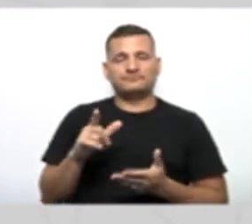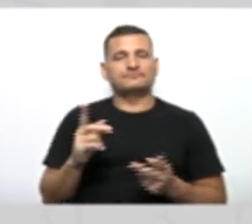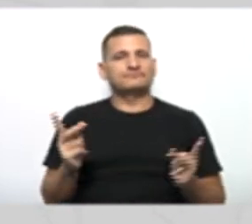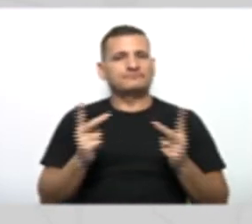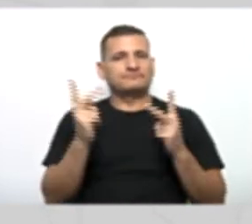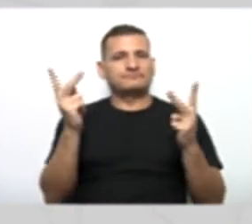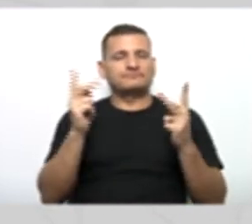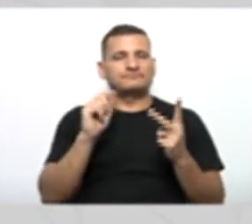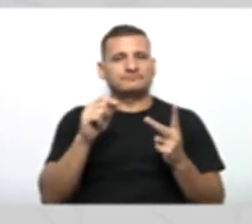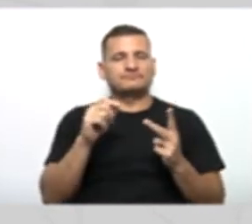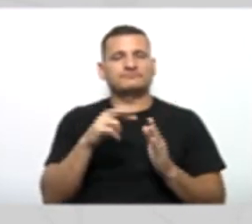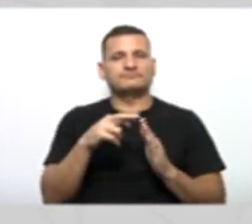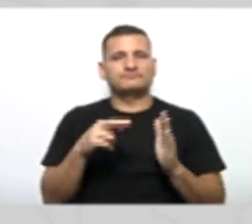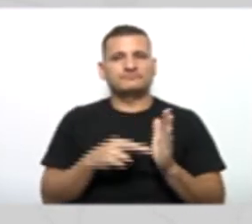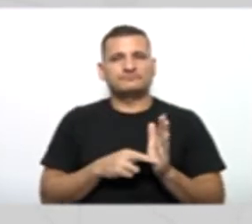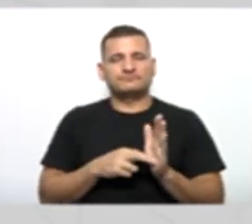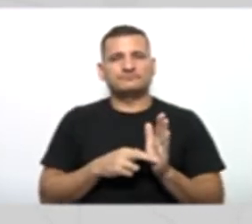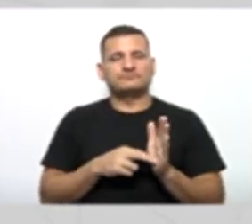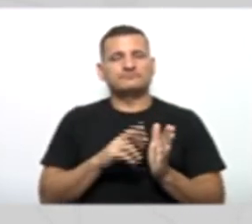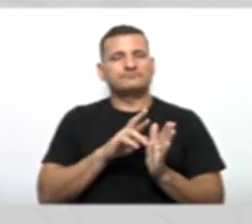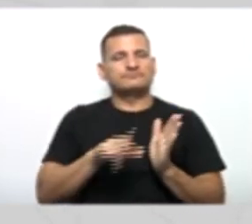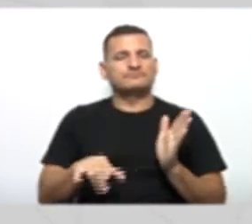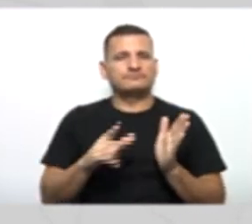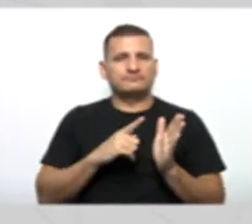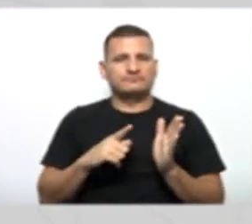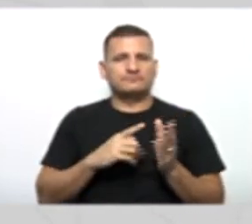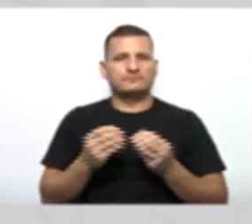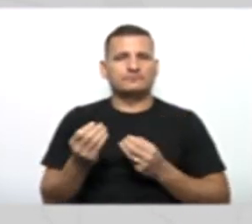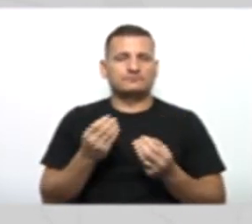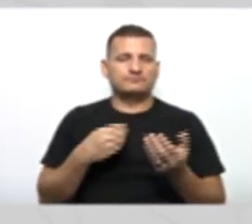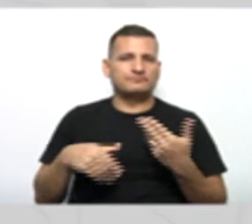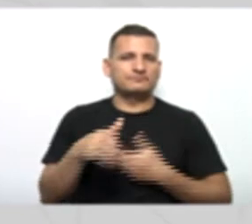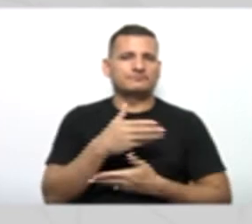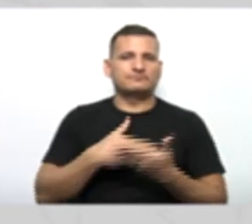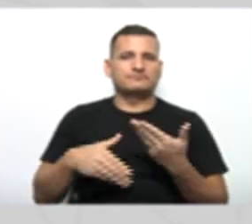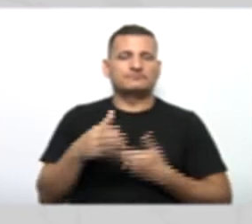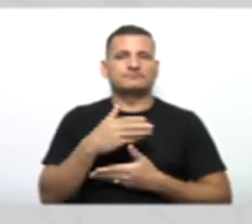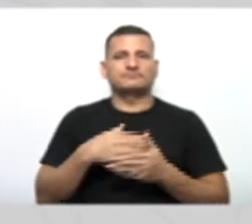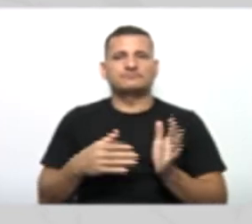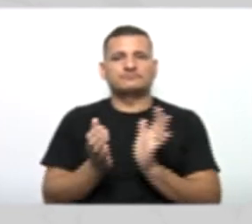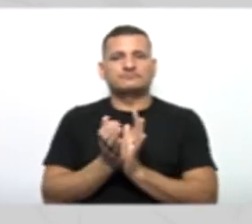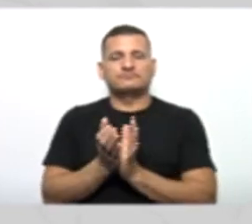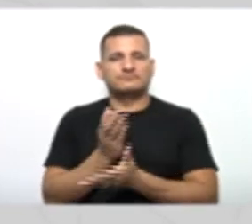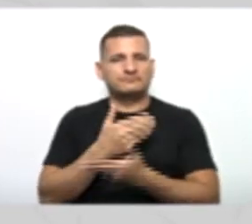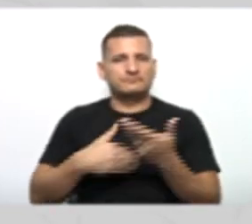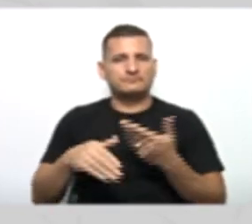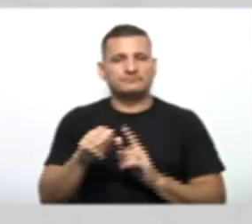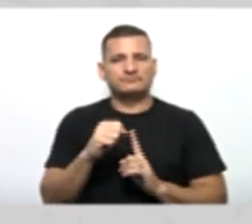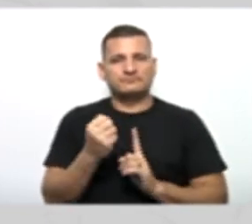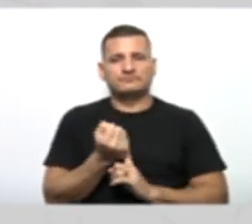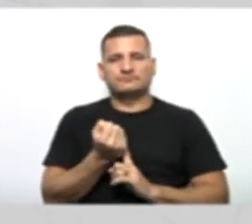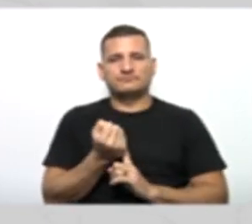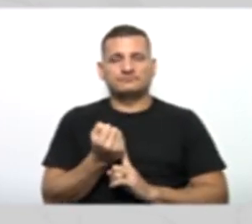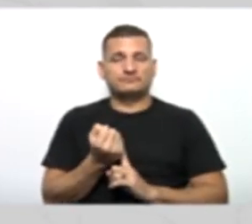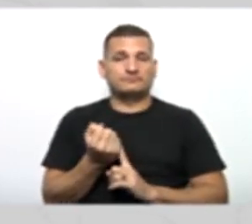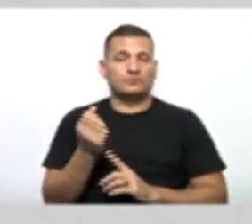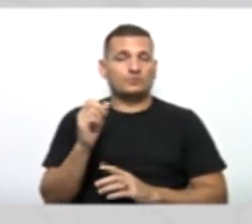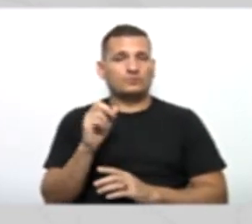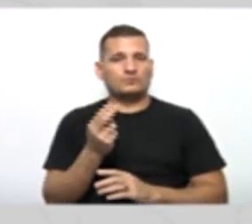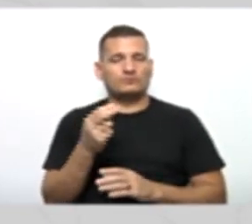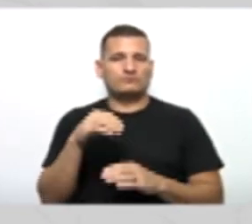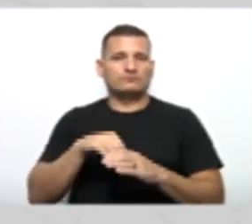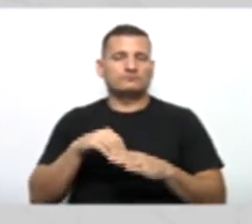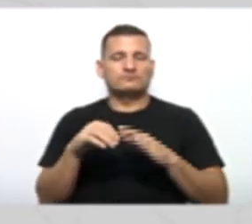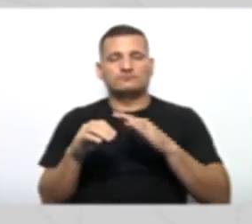nos traz um conjunto de regras de como se conviver coletivamente de como se conviver socialmente e no âmbito de uma instituição